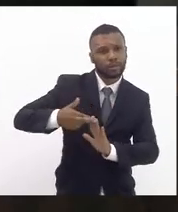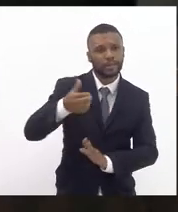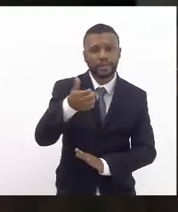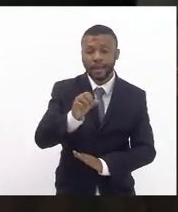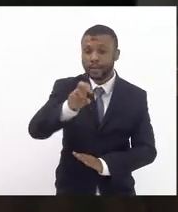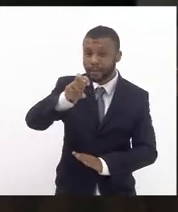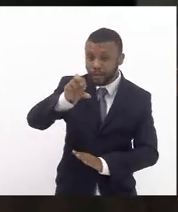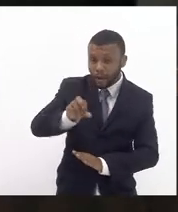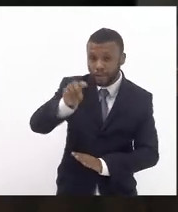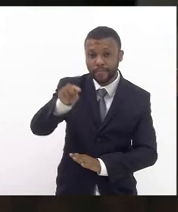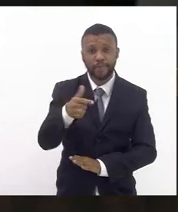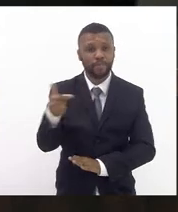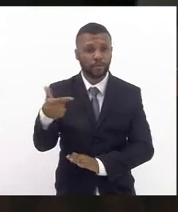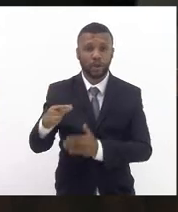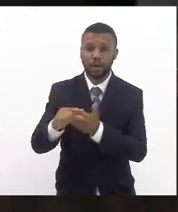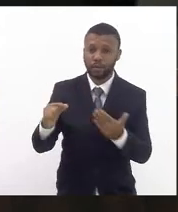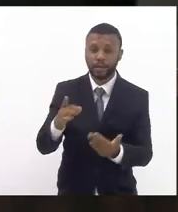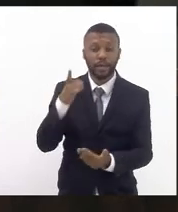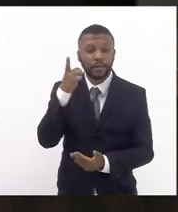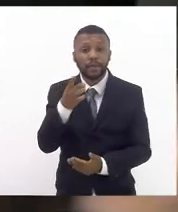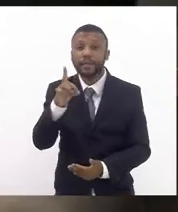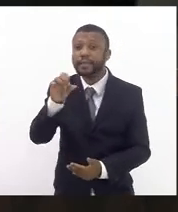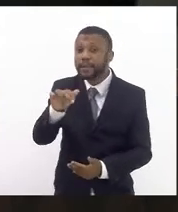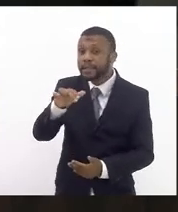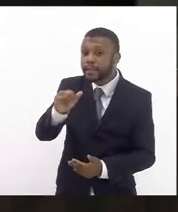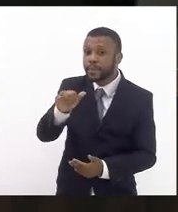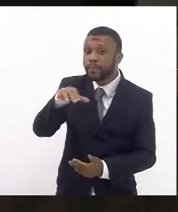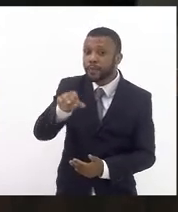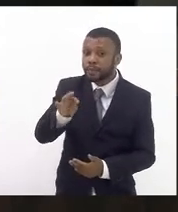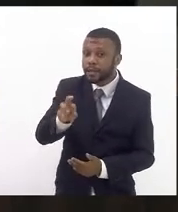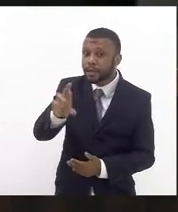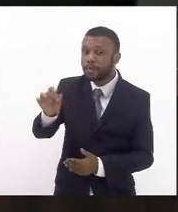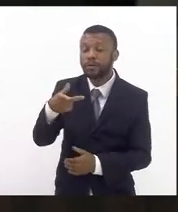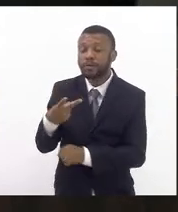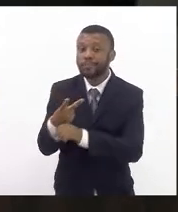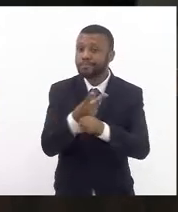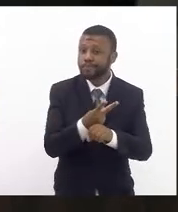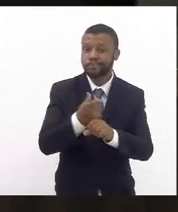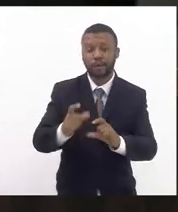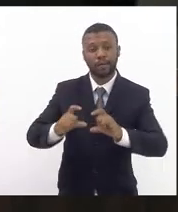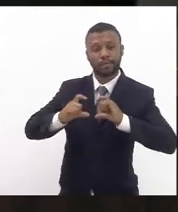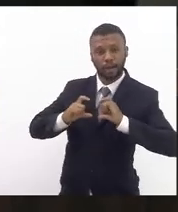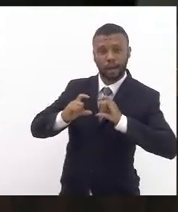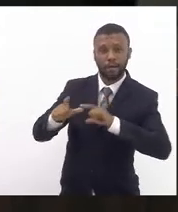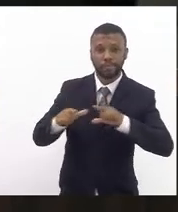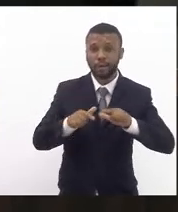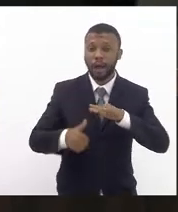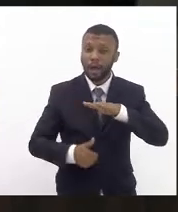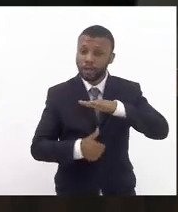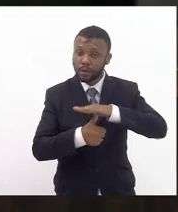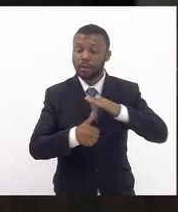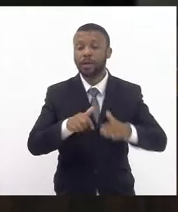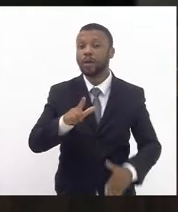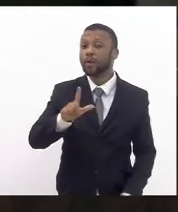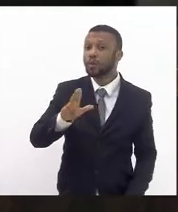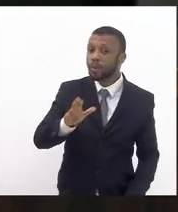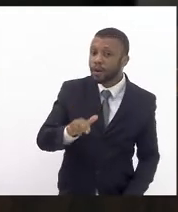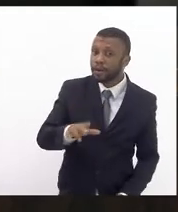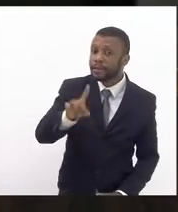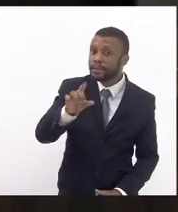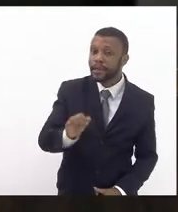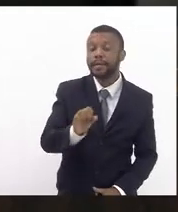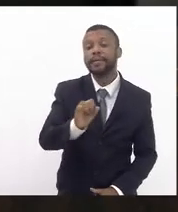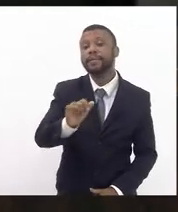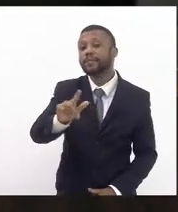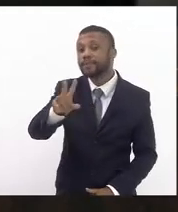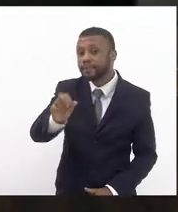1059 de 22, de autoria da deputada Dani Monteiro, concede medalha Tiradentes, respectivo diploma à reitora Luanda Silva de